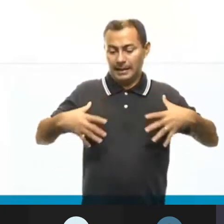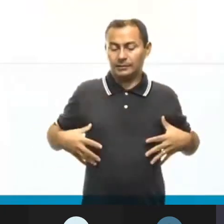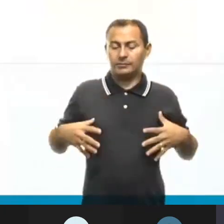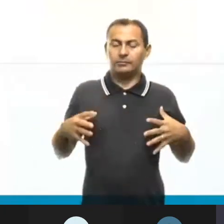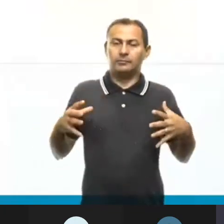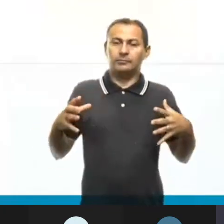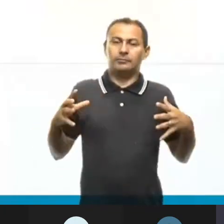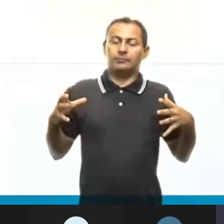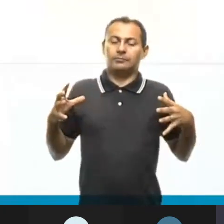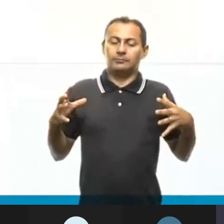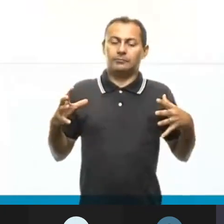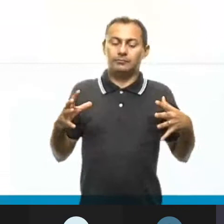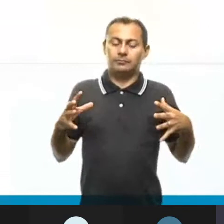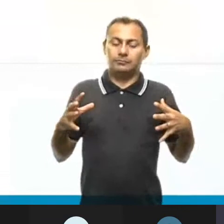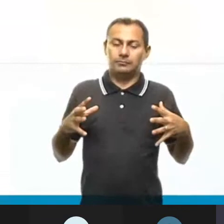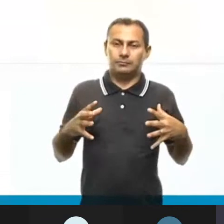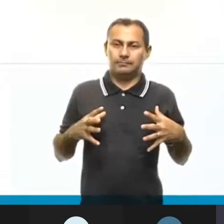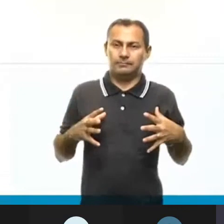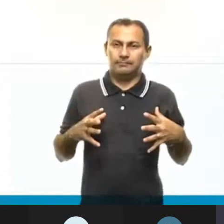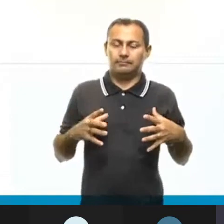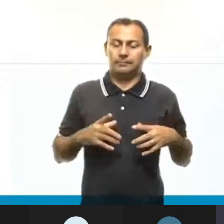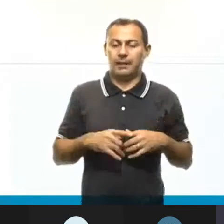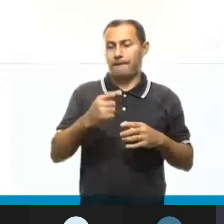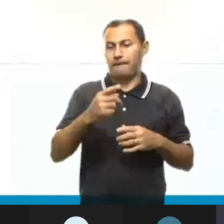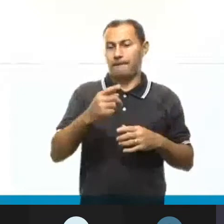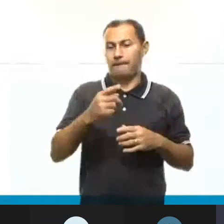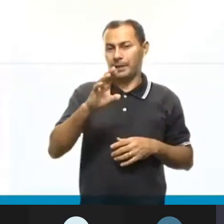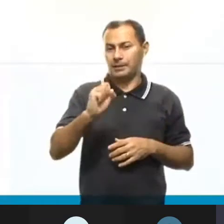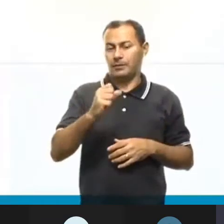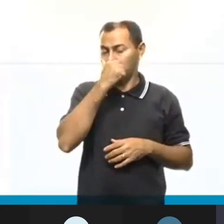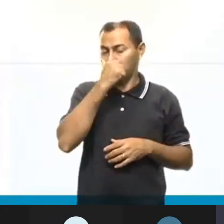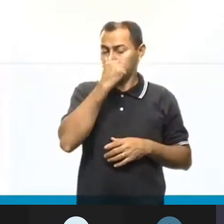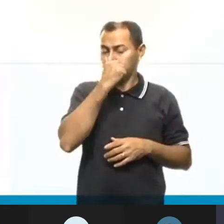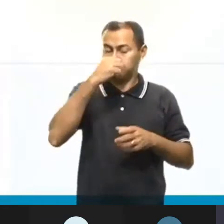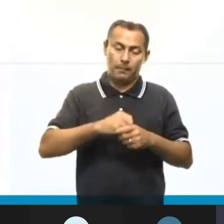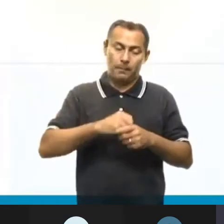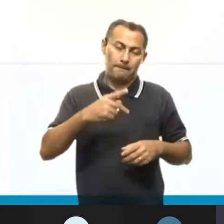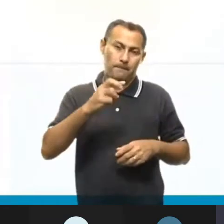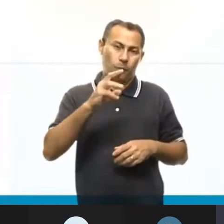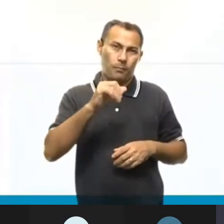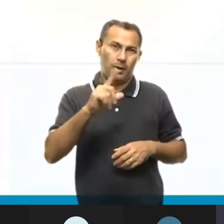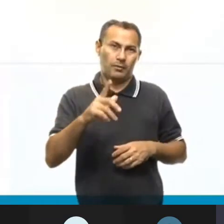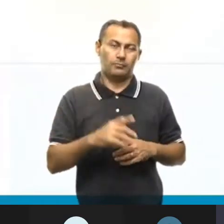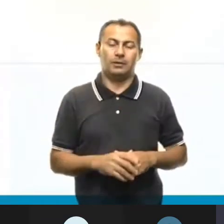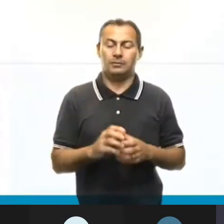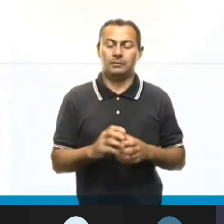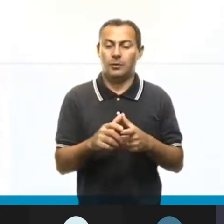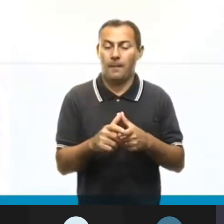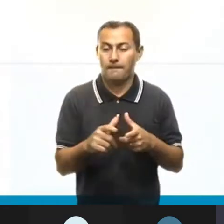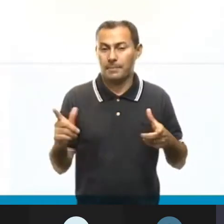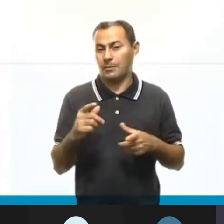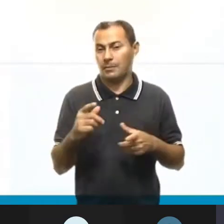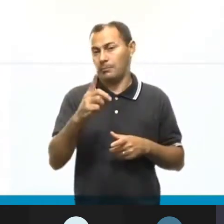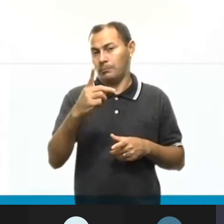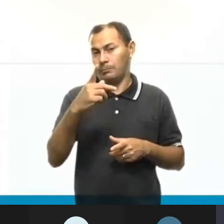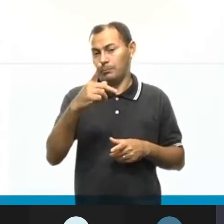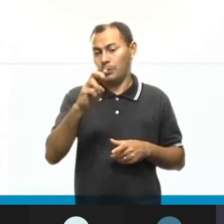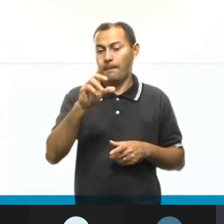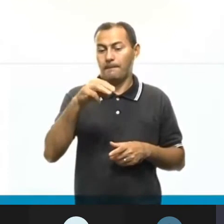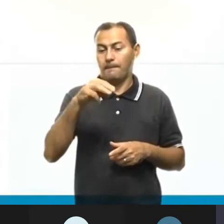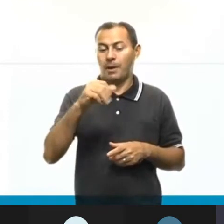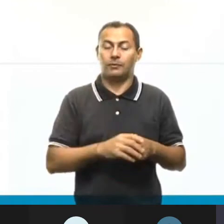ela diminui. Se ela diminui, a pressão aqui dentro do pulmão vai aumentar. Se ela aumenta,